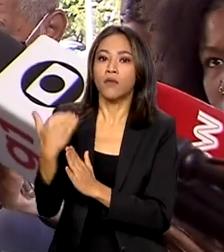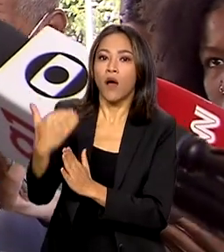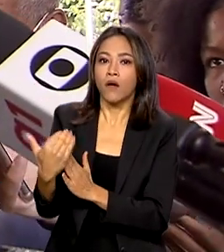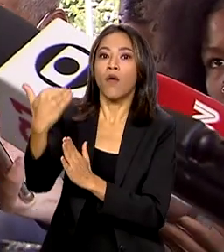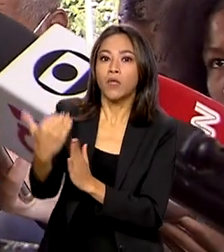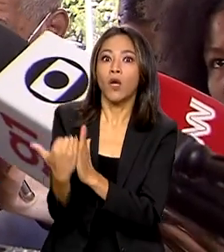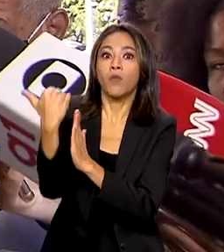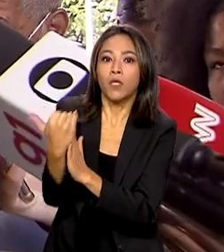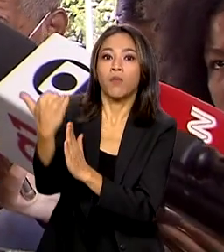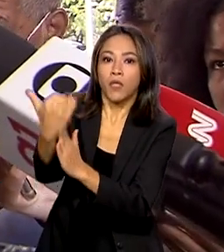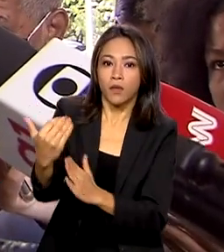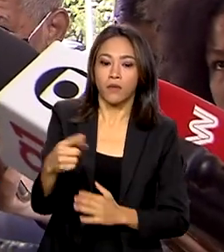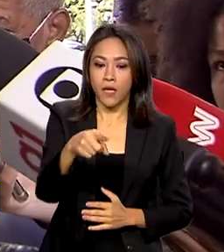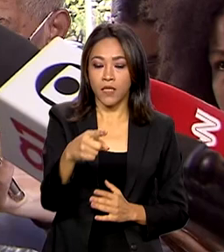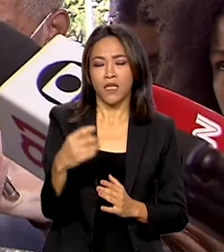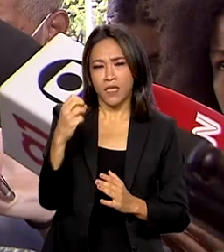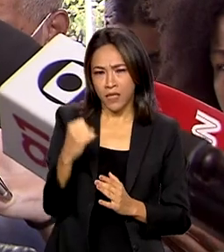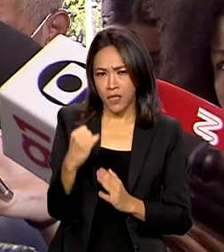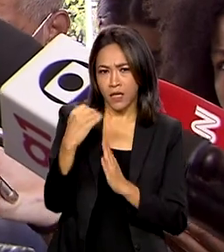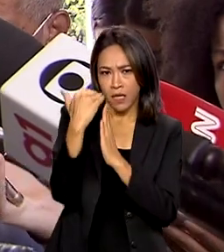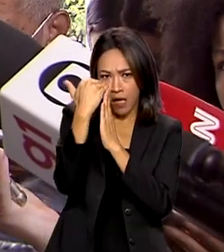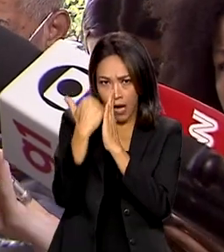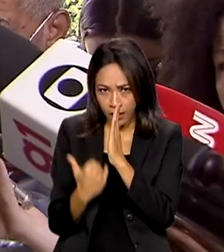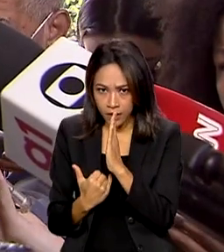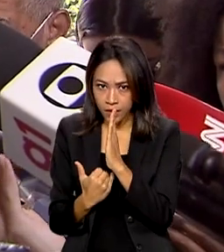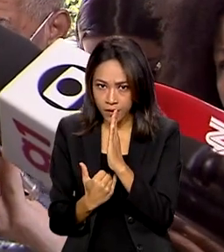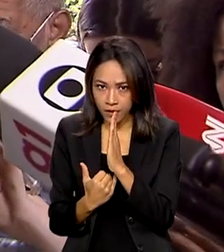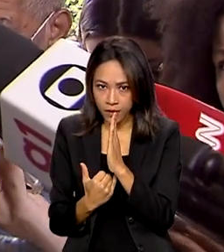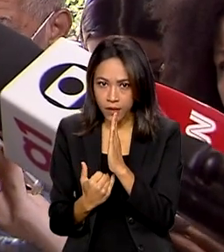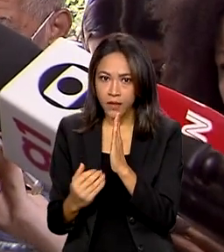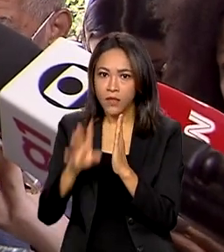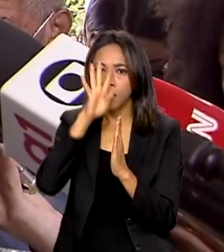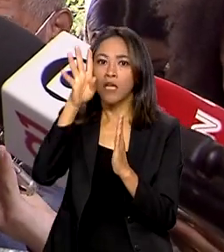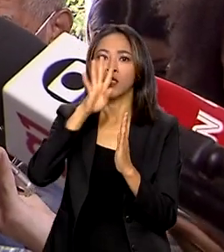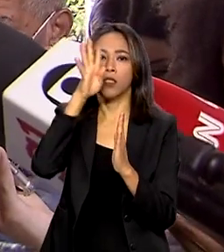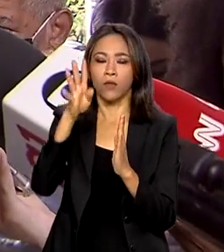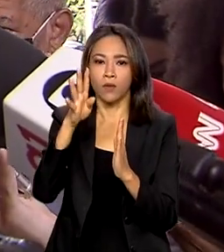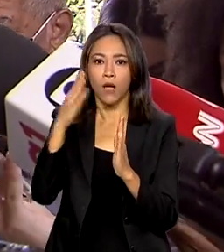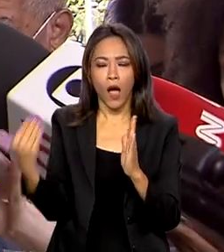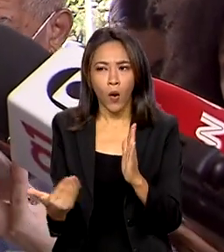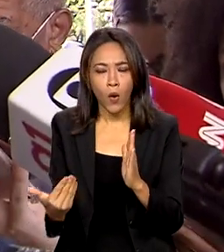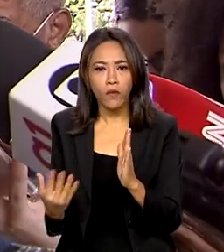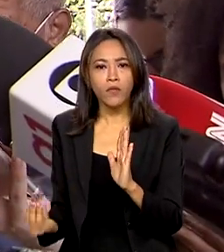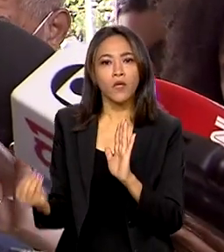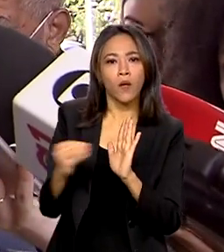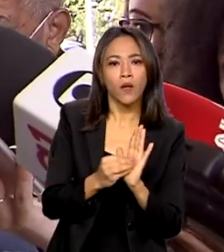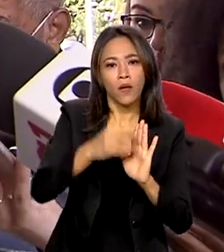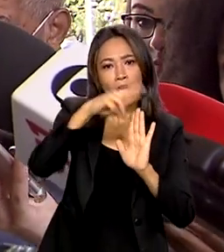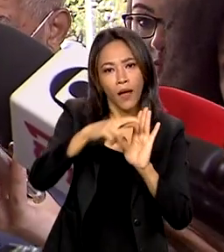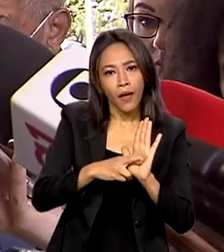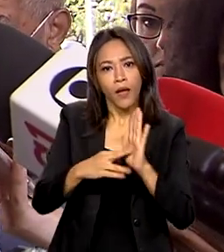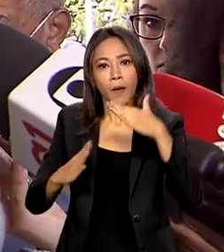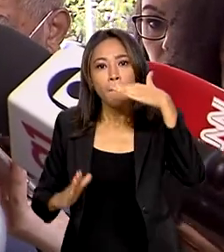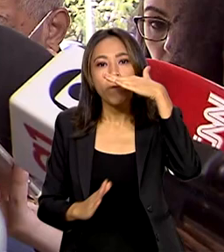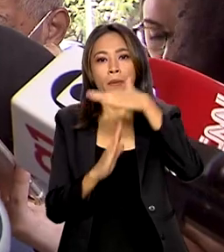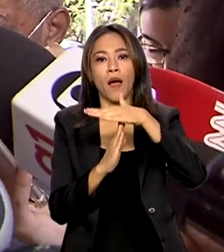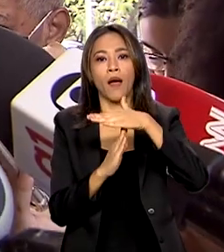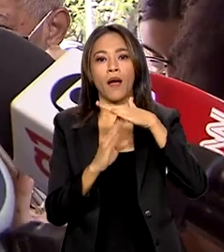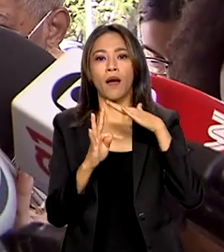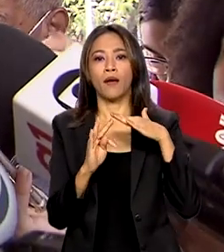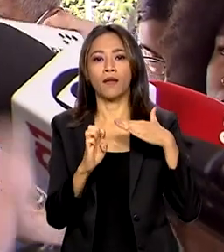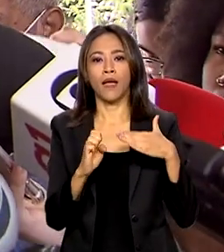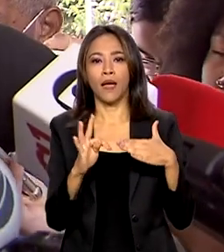ou caísse demais você tinha exageros agora você estabelece teto e piso